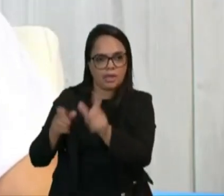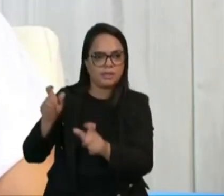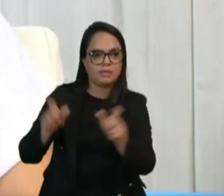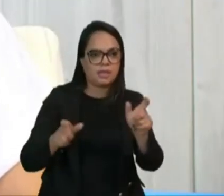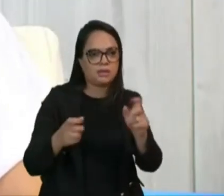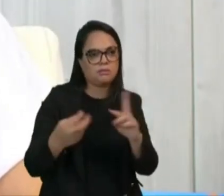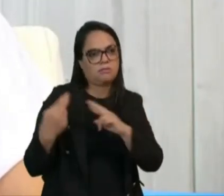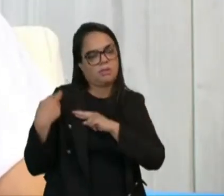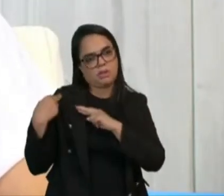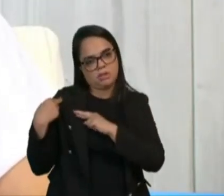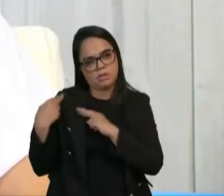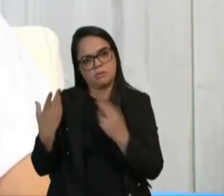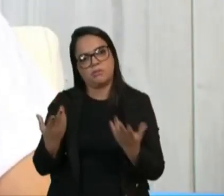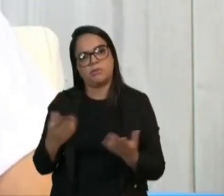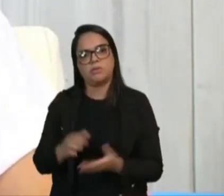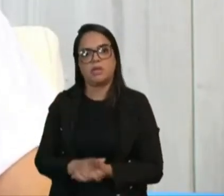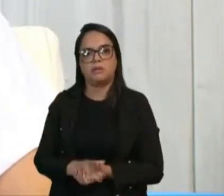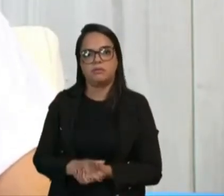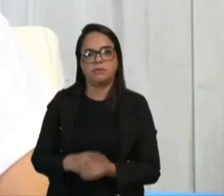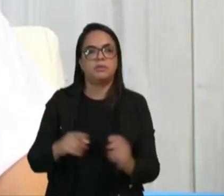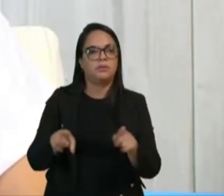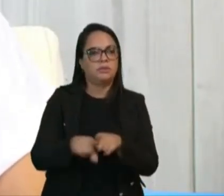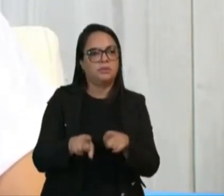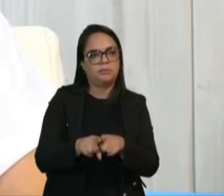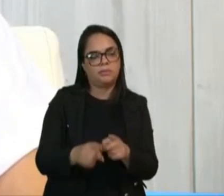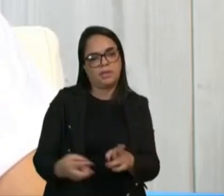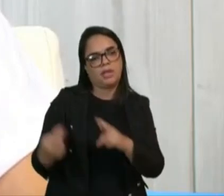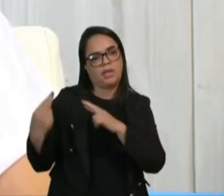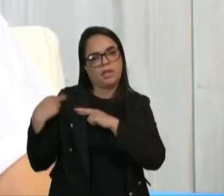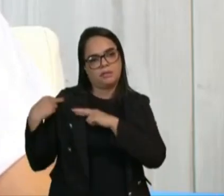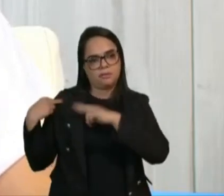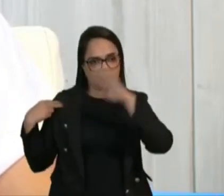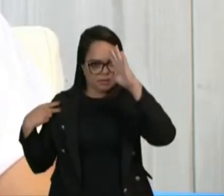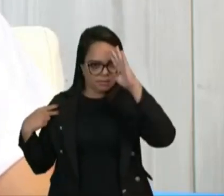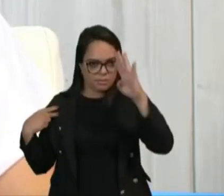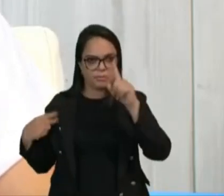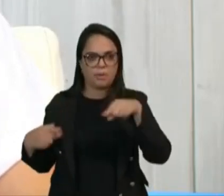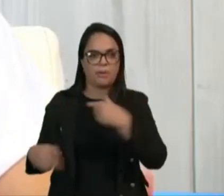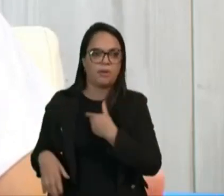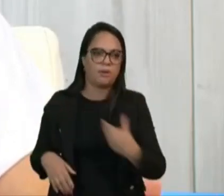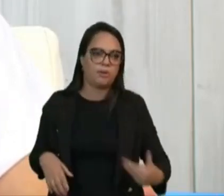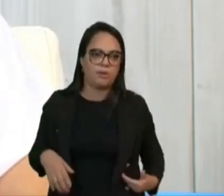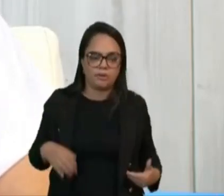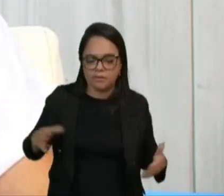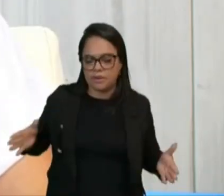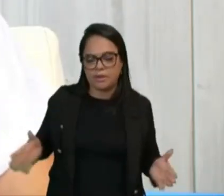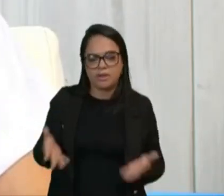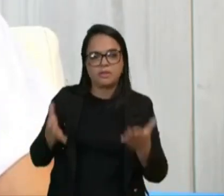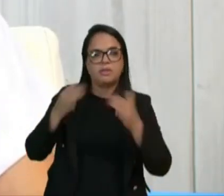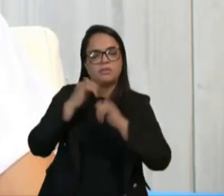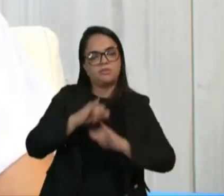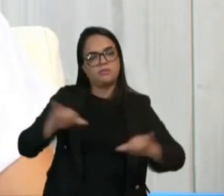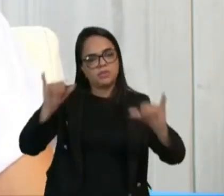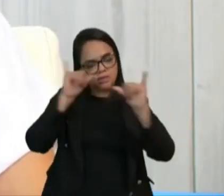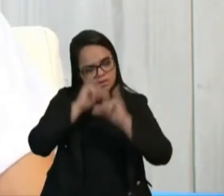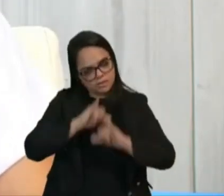tem na sociedade, mas a responsabilidade primordial é do poder público, promover campanhas